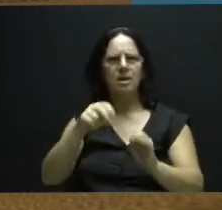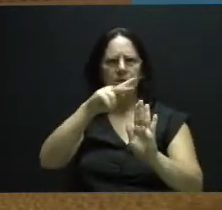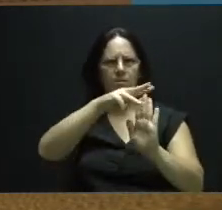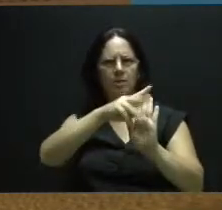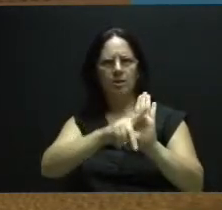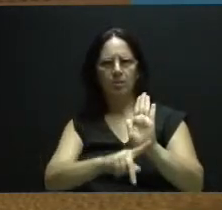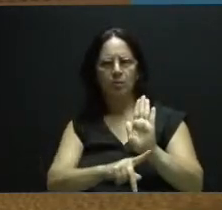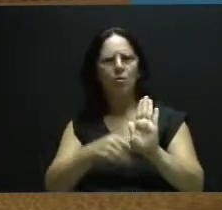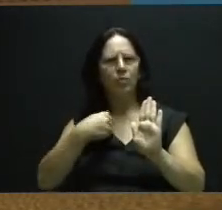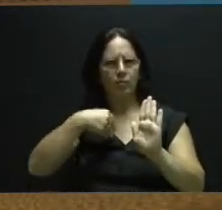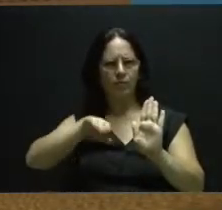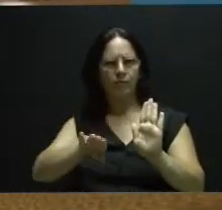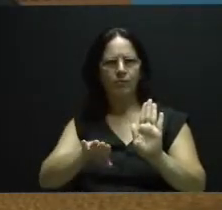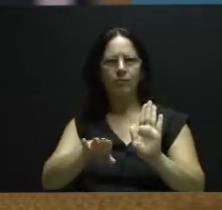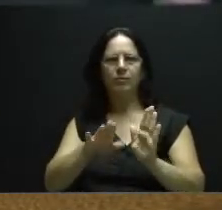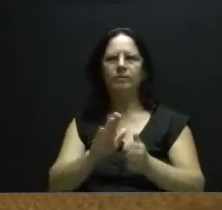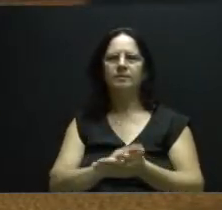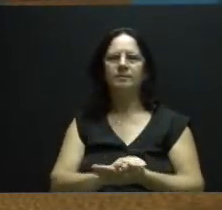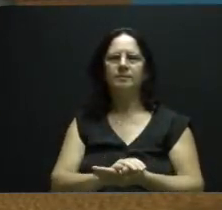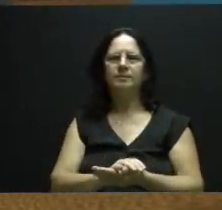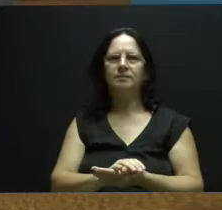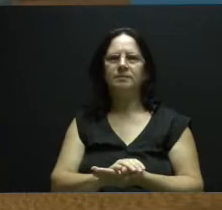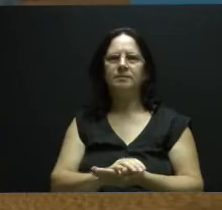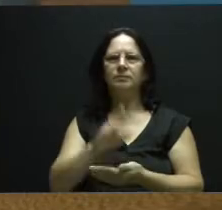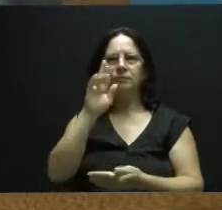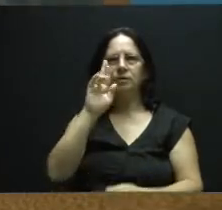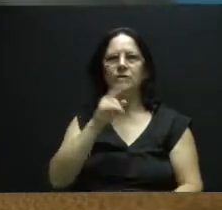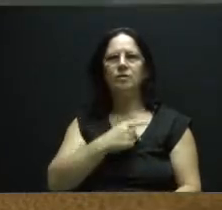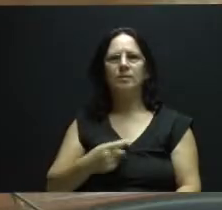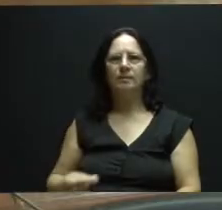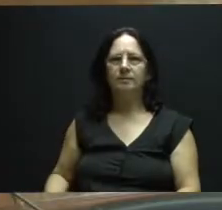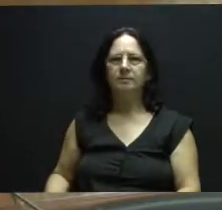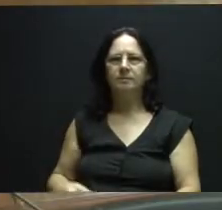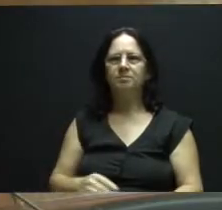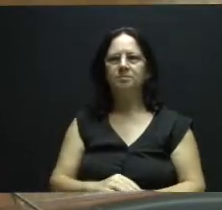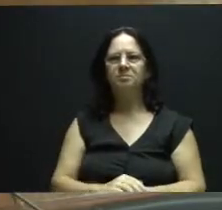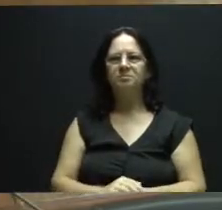entrarei quem não pode ficar fora está fazendo só isso prudente